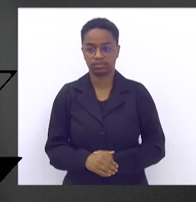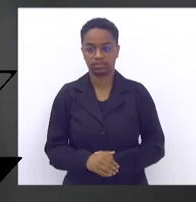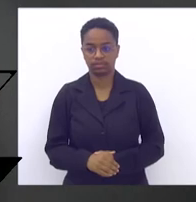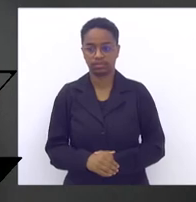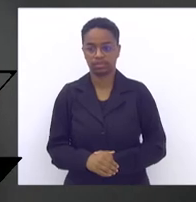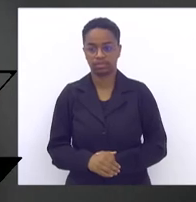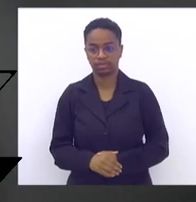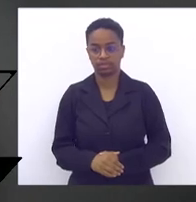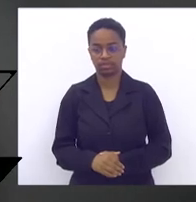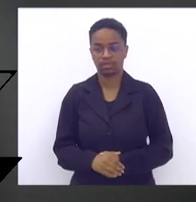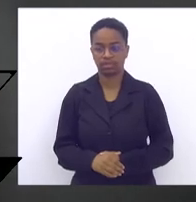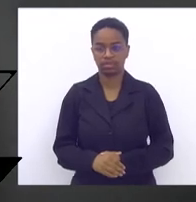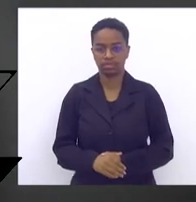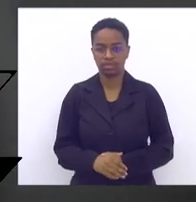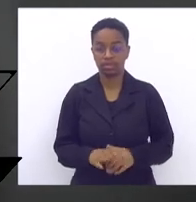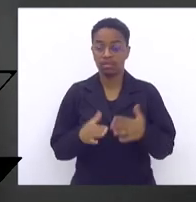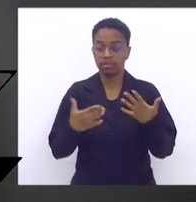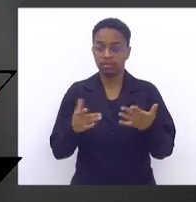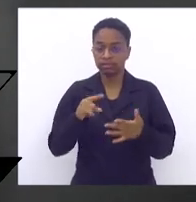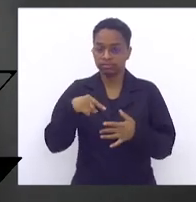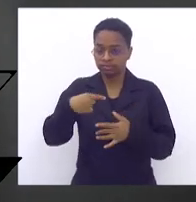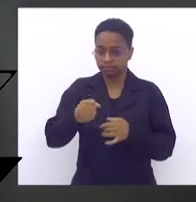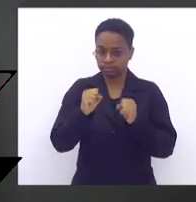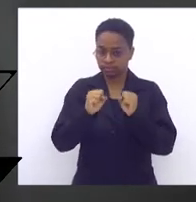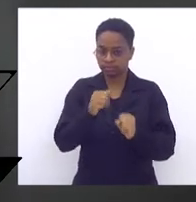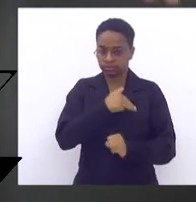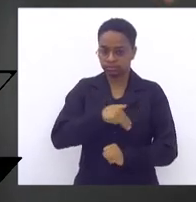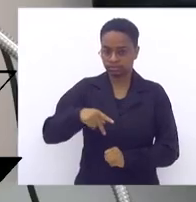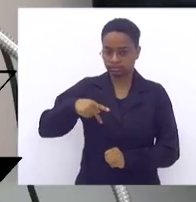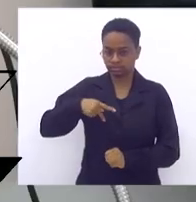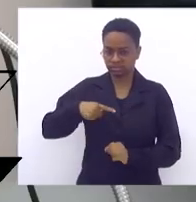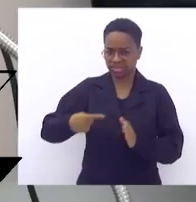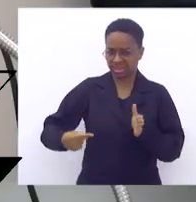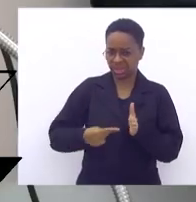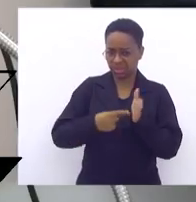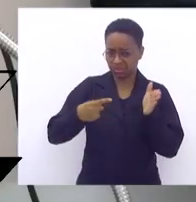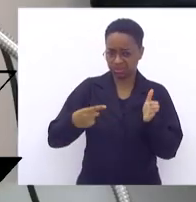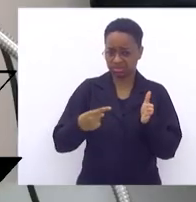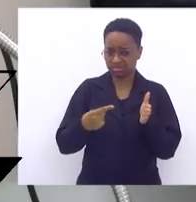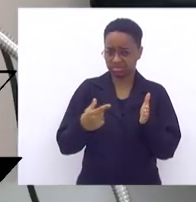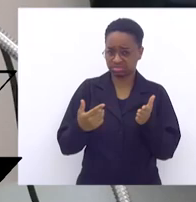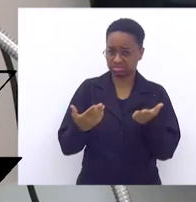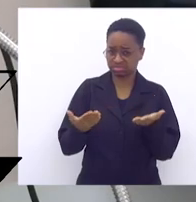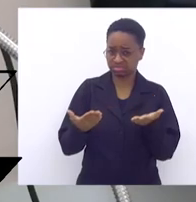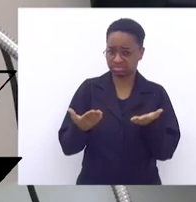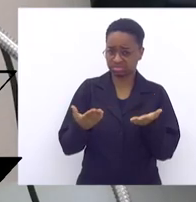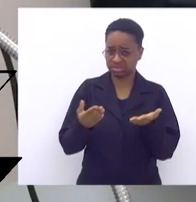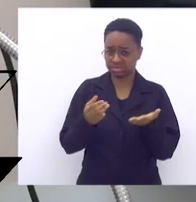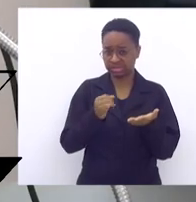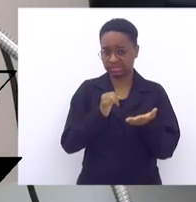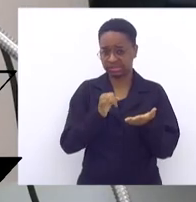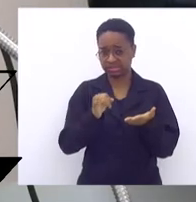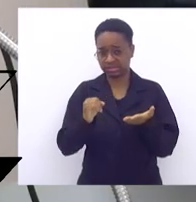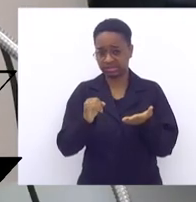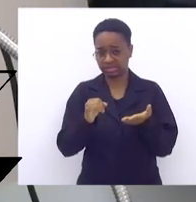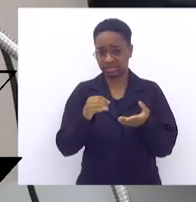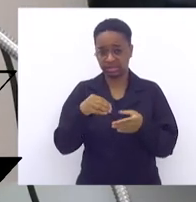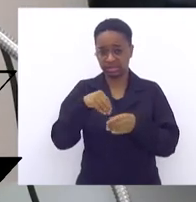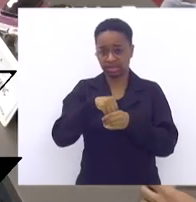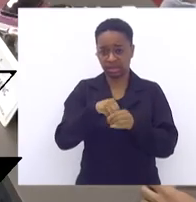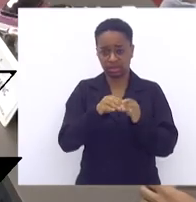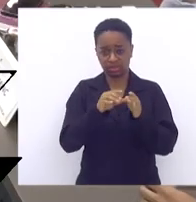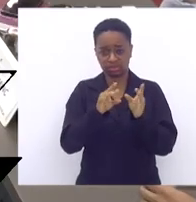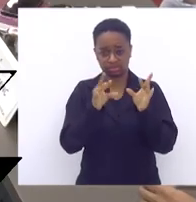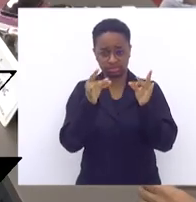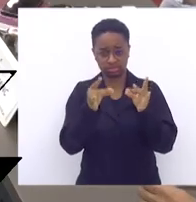É possível depois o Ministério Público denunciar por improbidade se prescreveu no inquérito? Vossa Excelência,